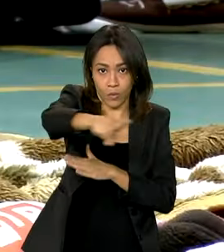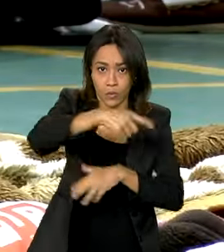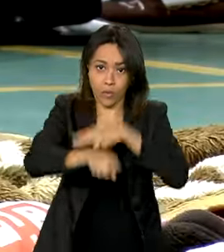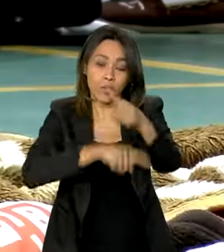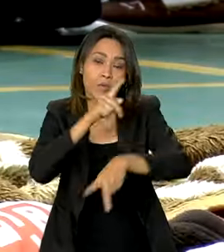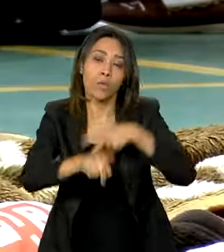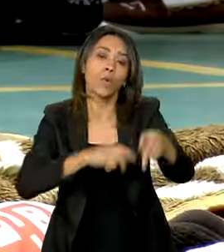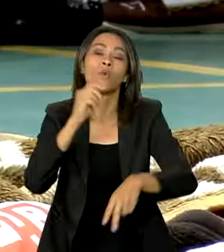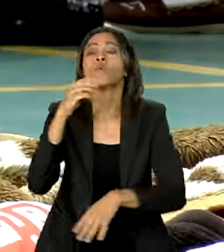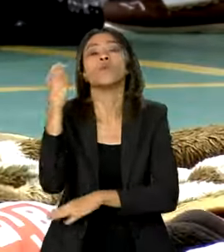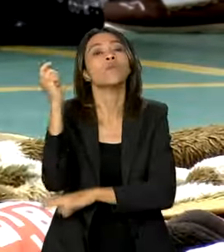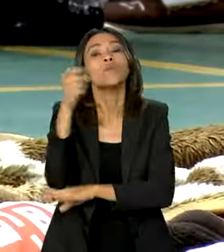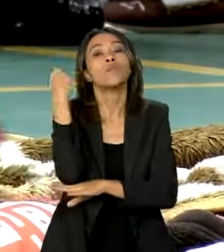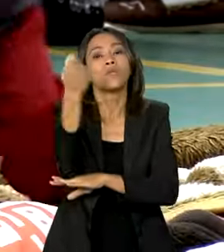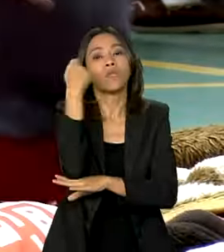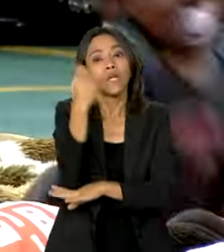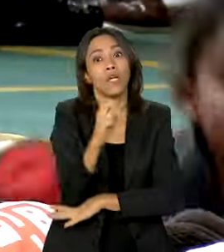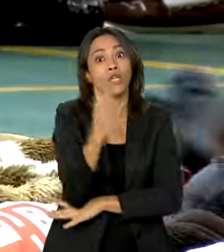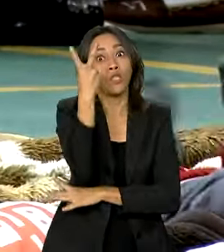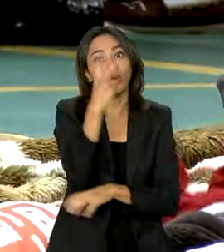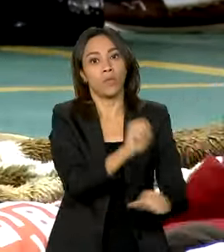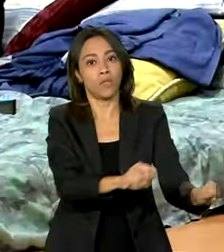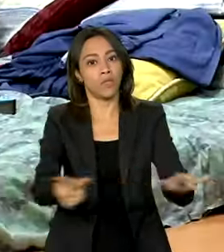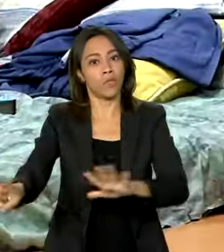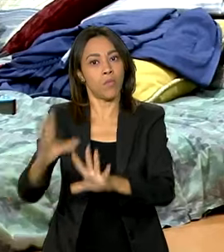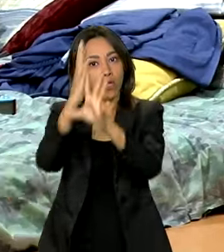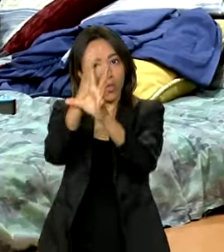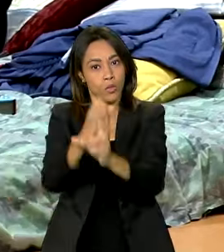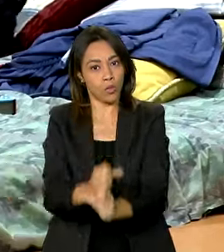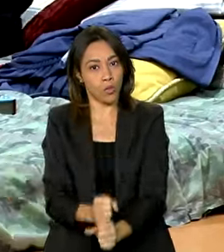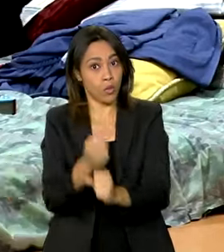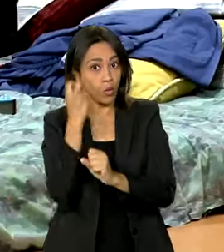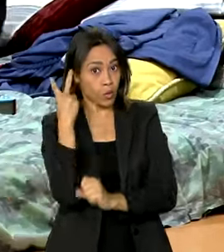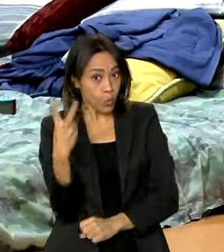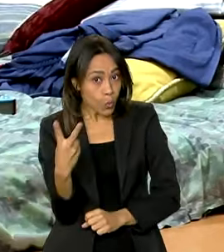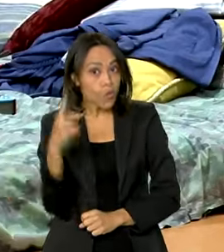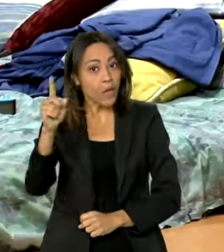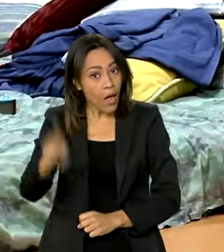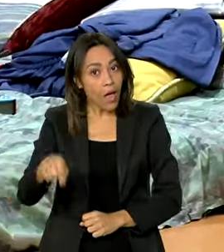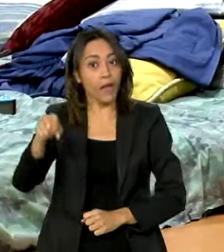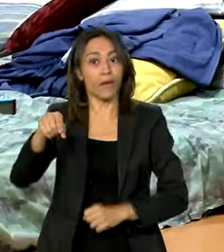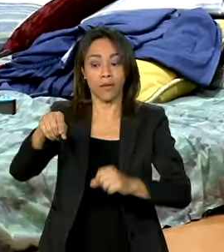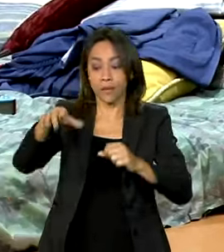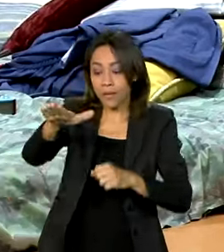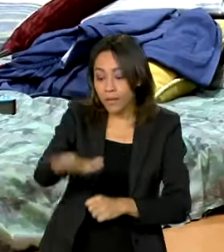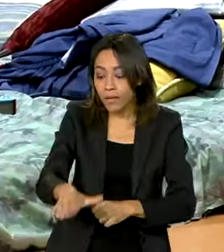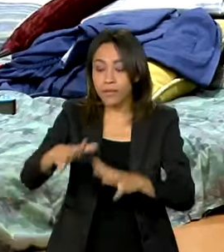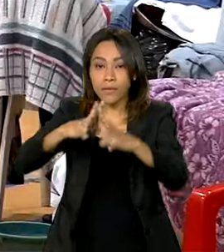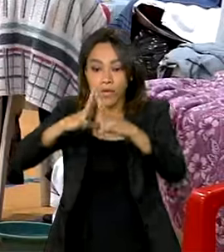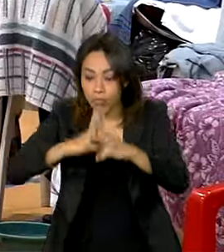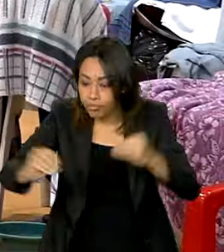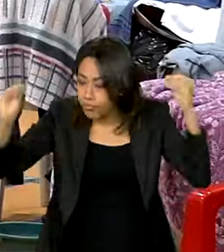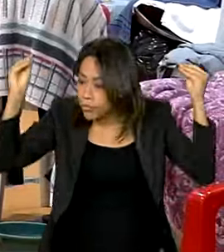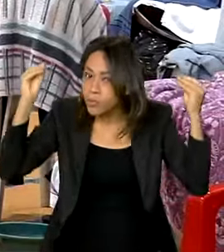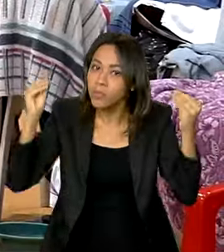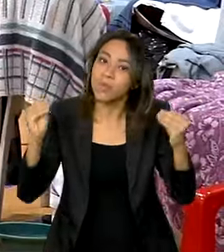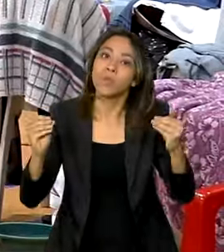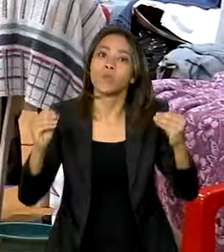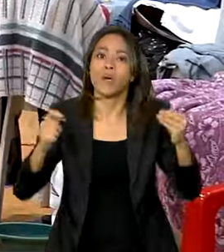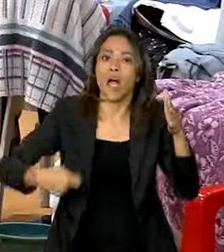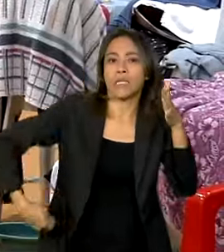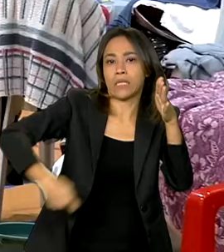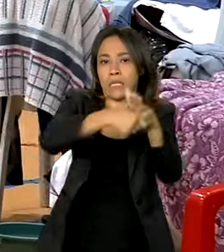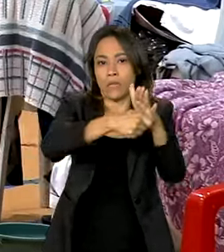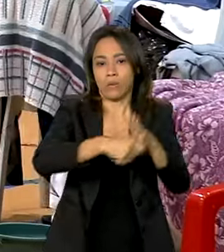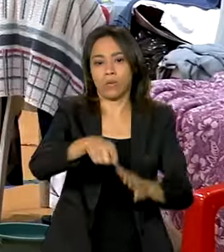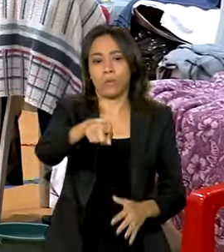em 2 semanas. Desse total, 2 eram de crianças desaparecidas. As denúncias no